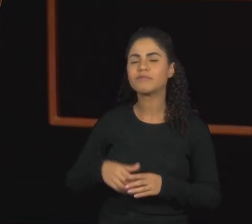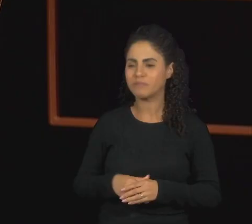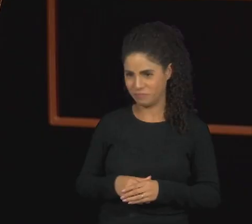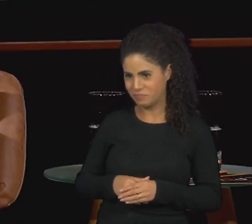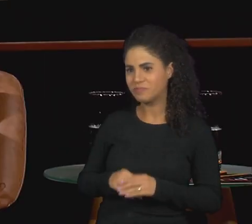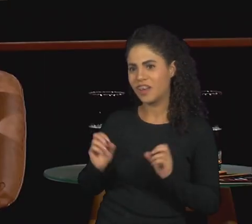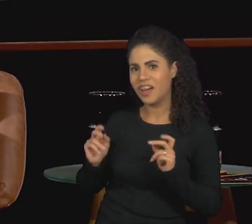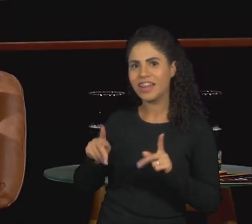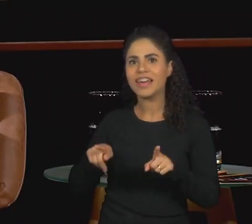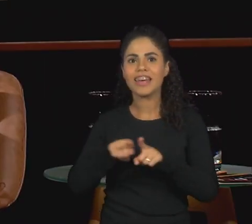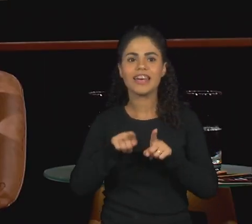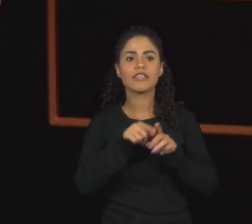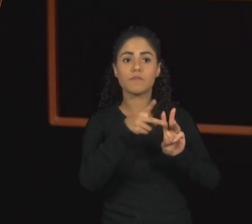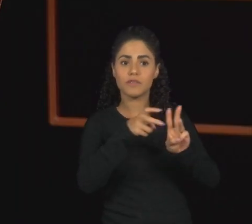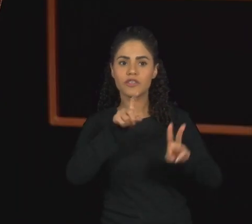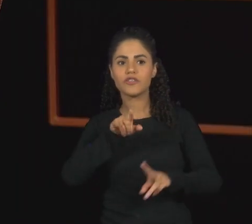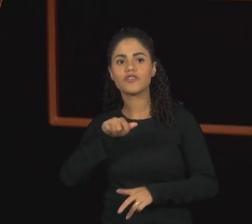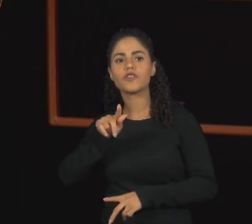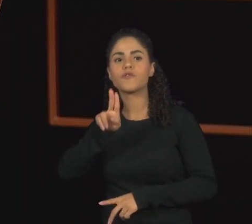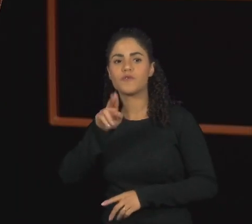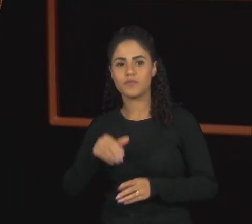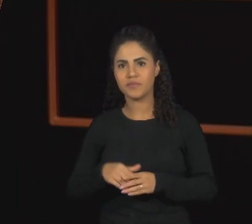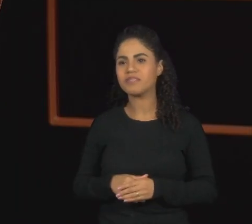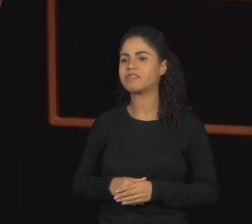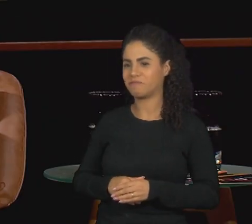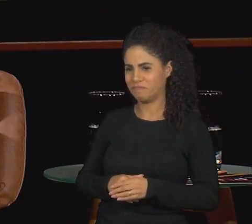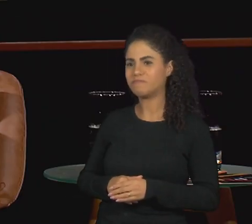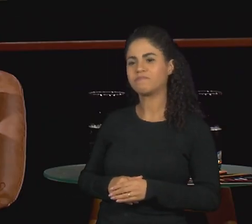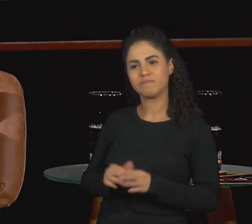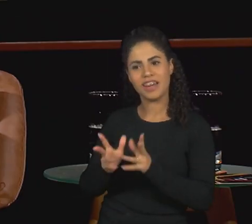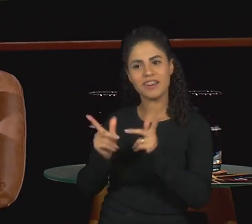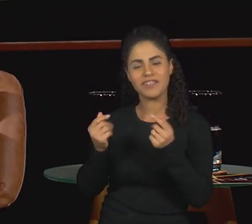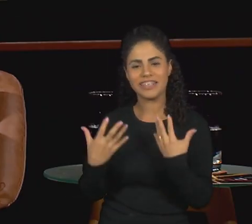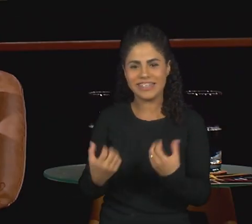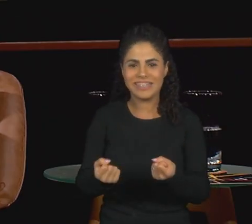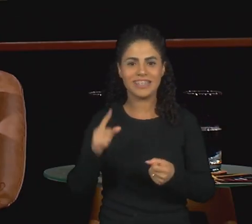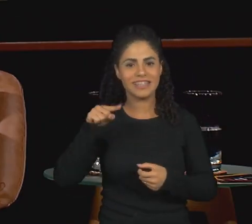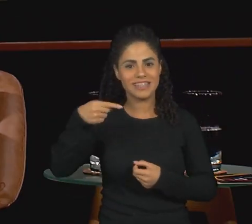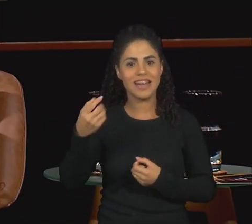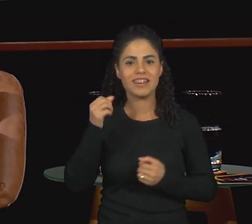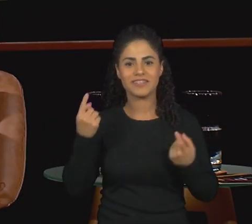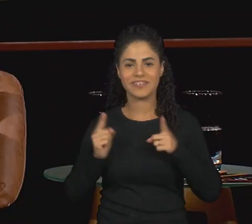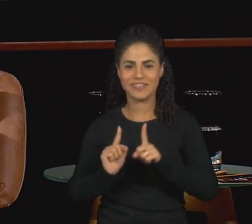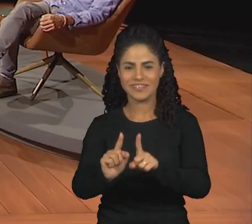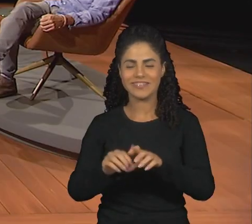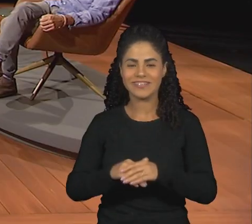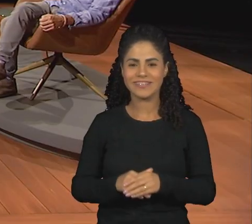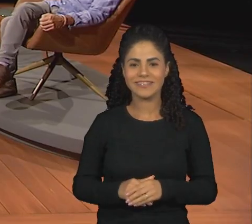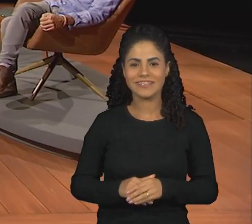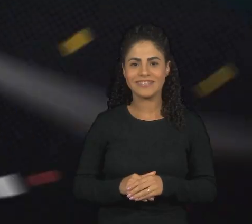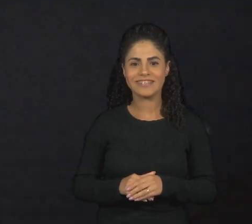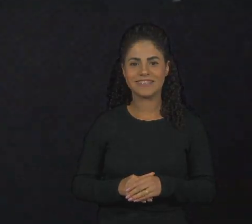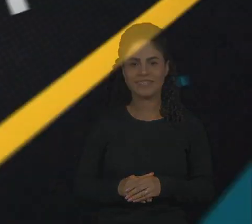e sobre os índios do Xingu também. Pode ser? Que maravilha. Tá bem. Voltamos já com o Caio Blatt.